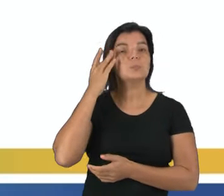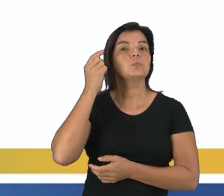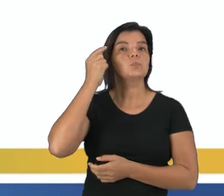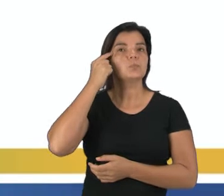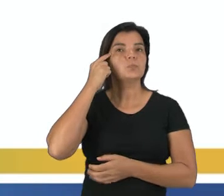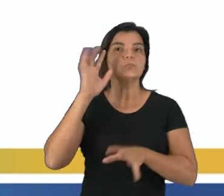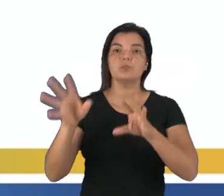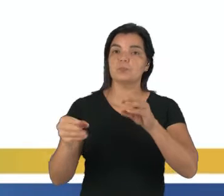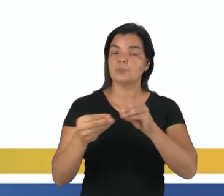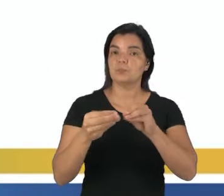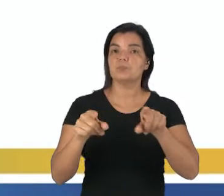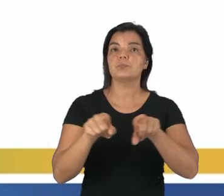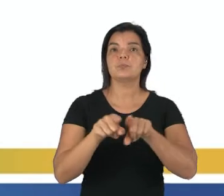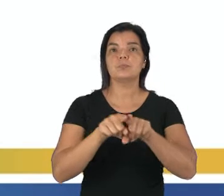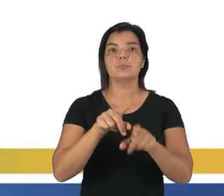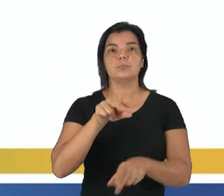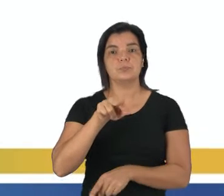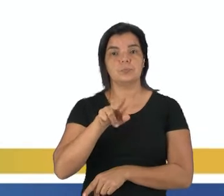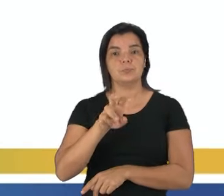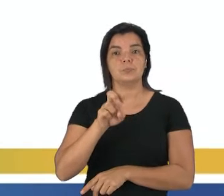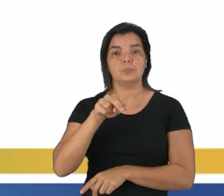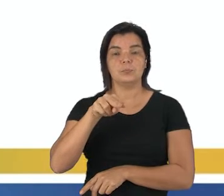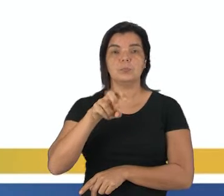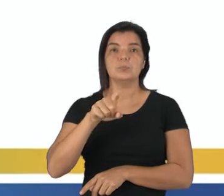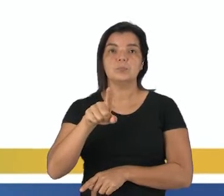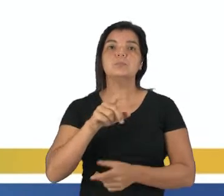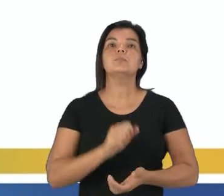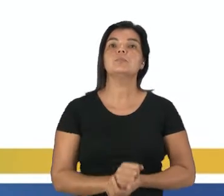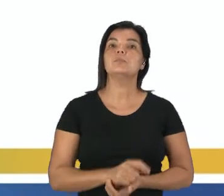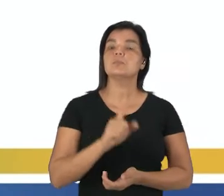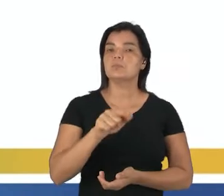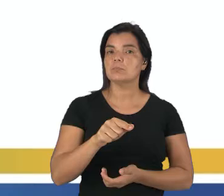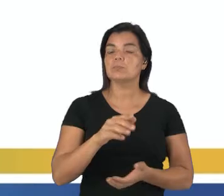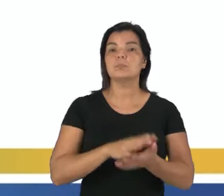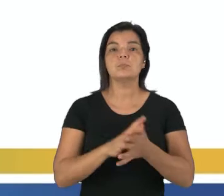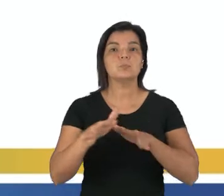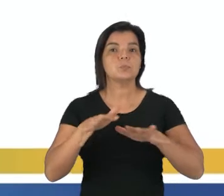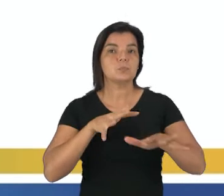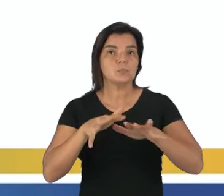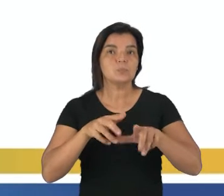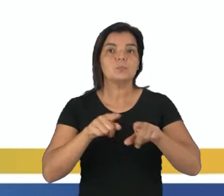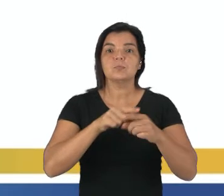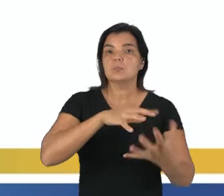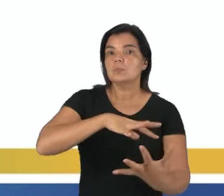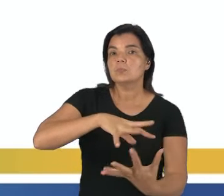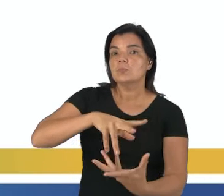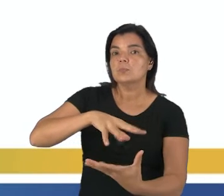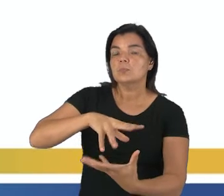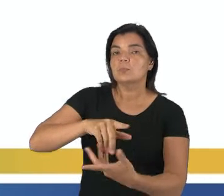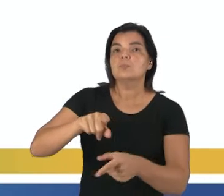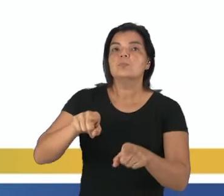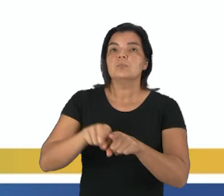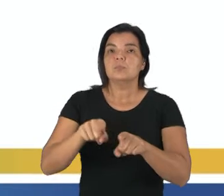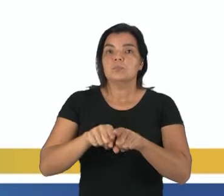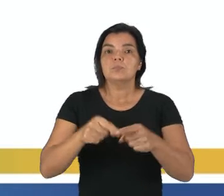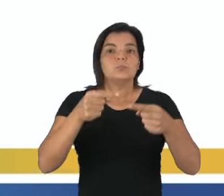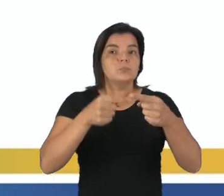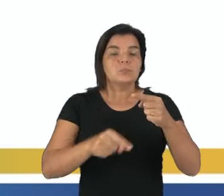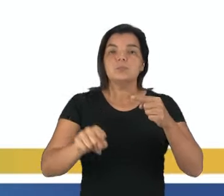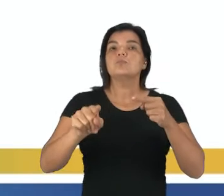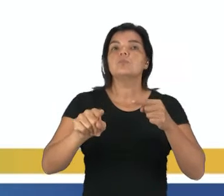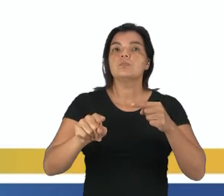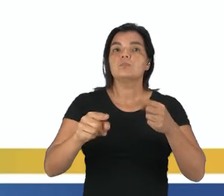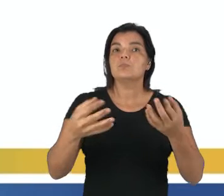né, incluindo René Descartes, essa imobilização do universo ela seria incompatível